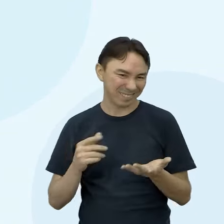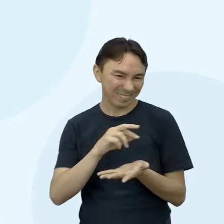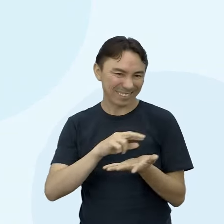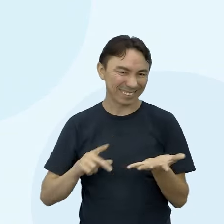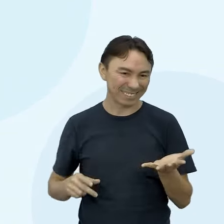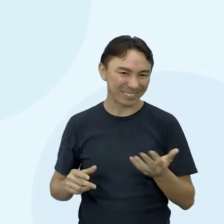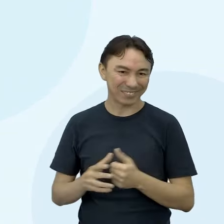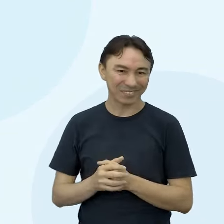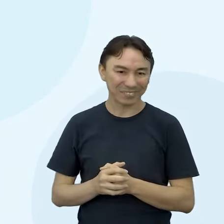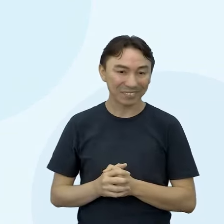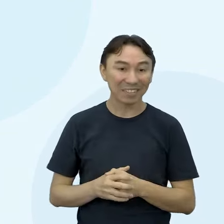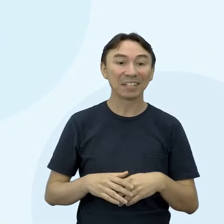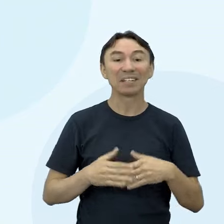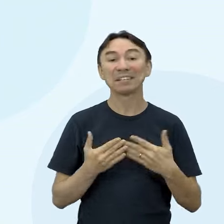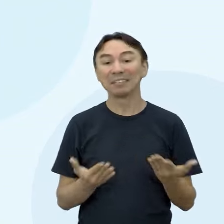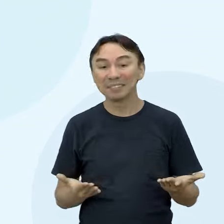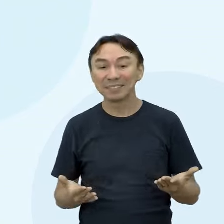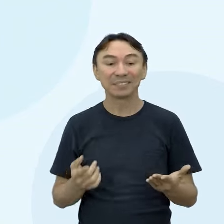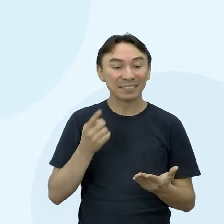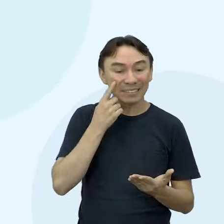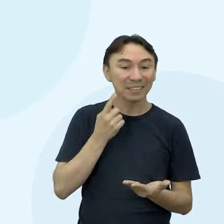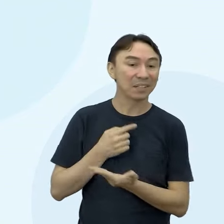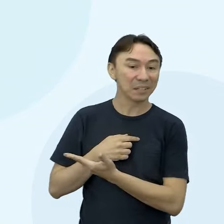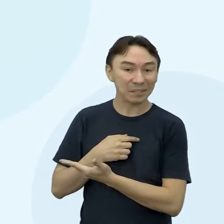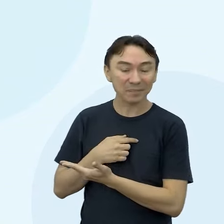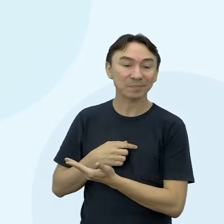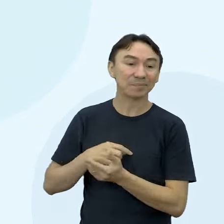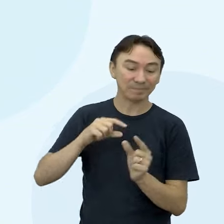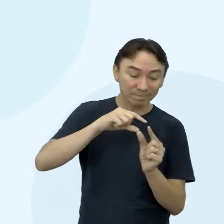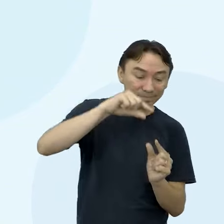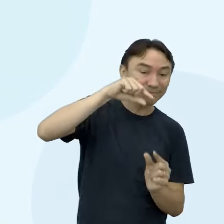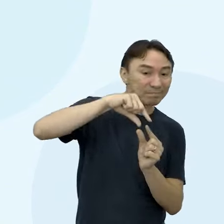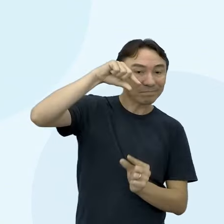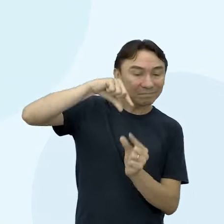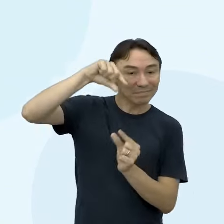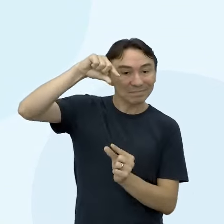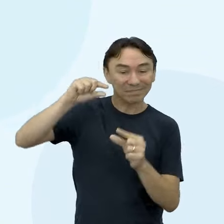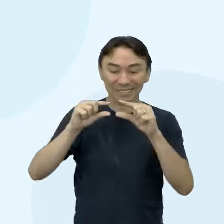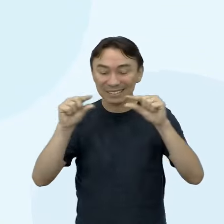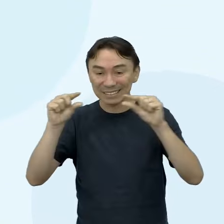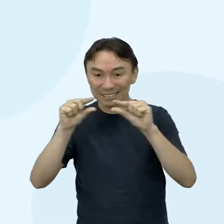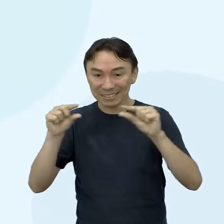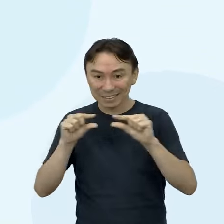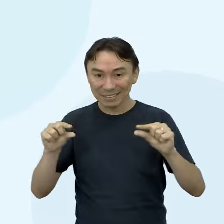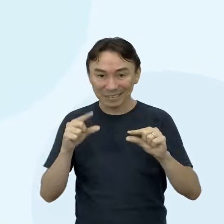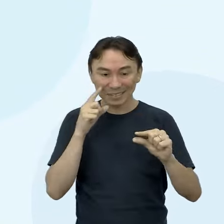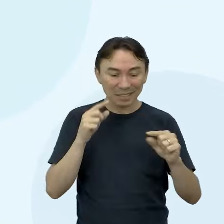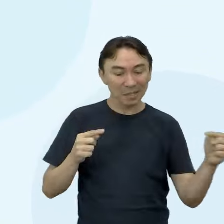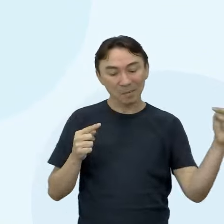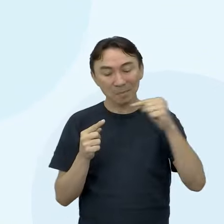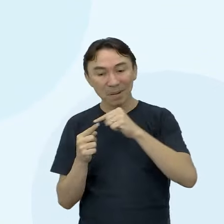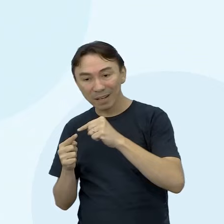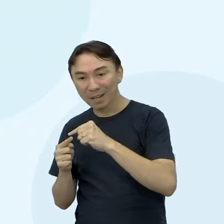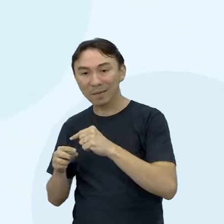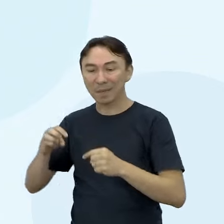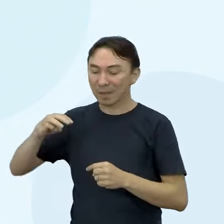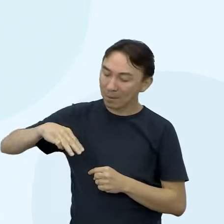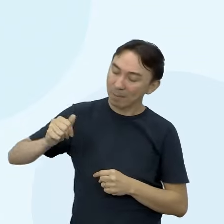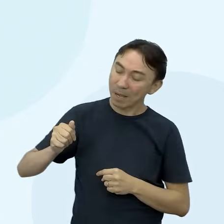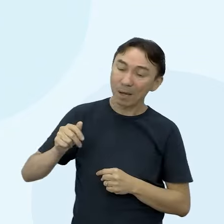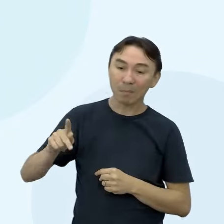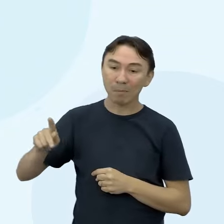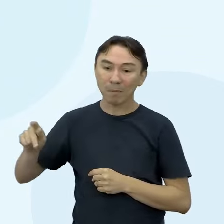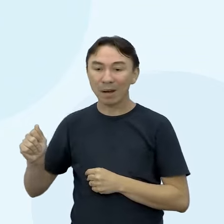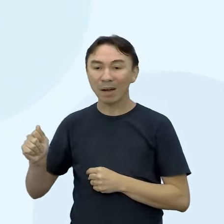slide. E aí, então, como associar essas imagens ao mapa? Gente, nós sabemos